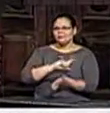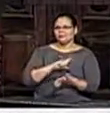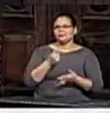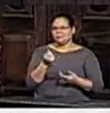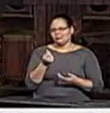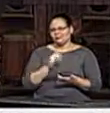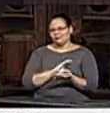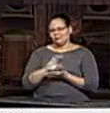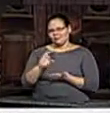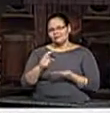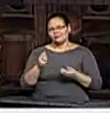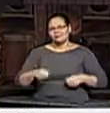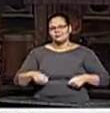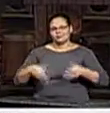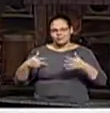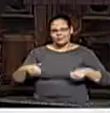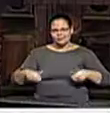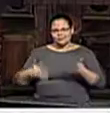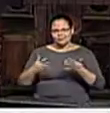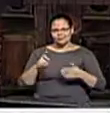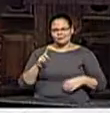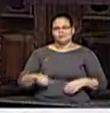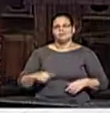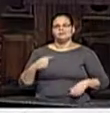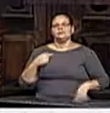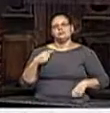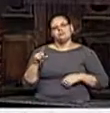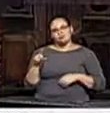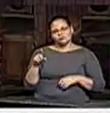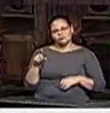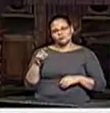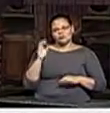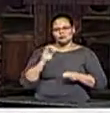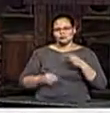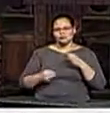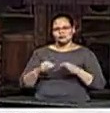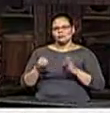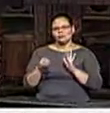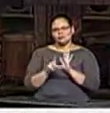despesas dos nossos órgãos, o nosso legislativo, o executivo e o judiciário. Obrigado.